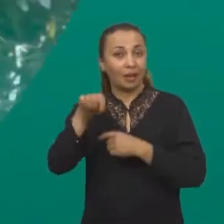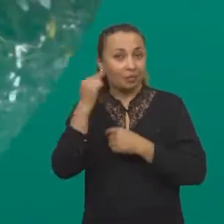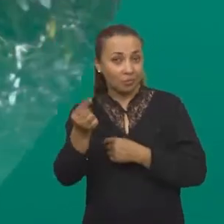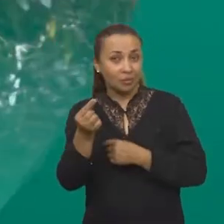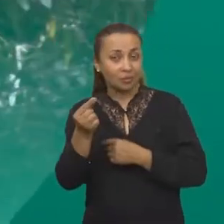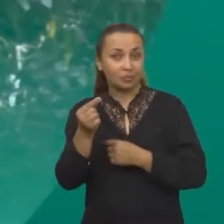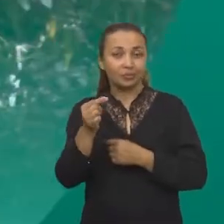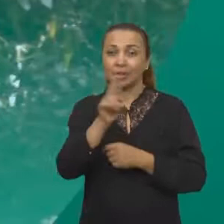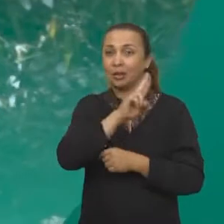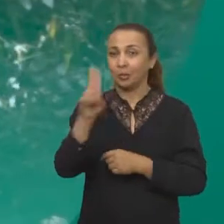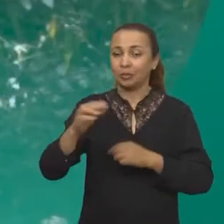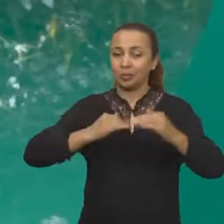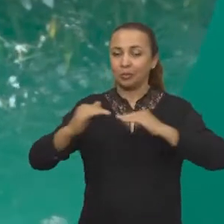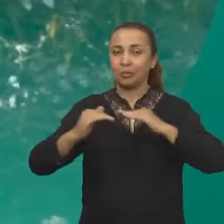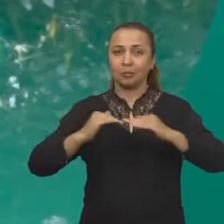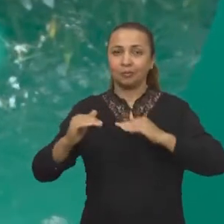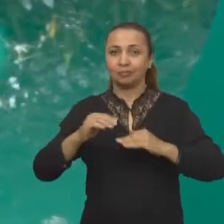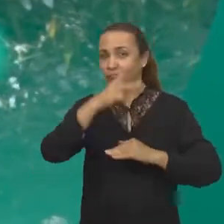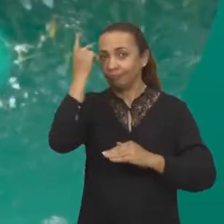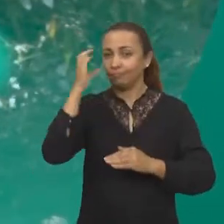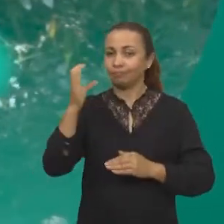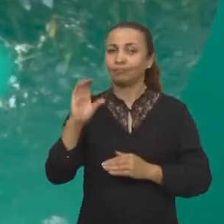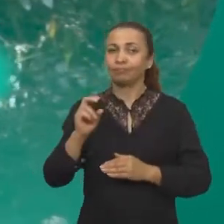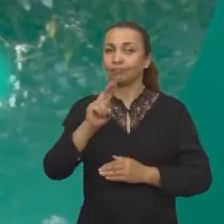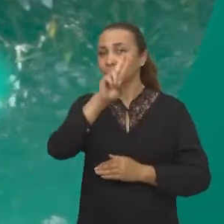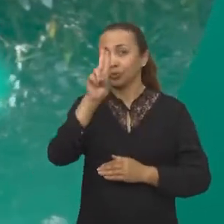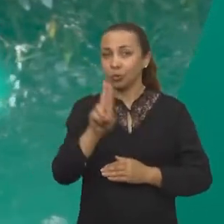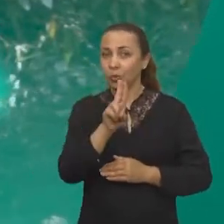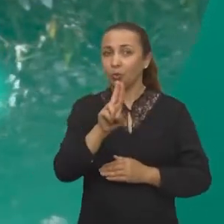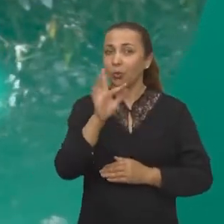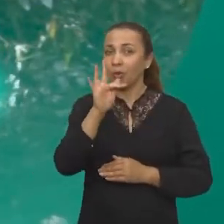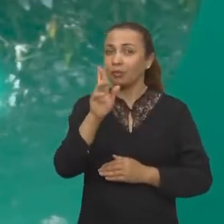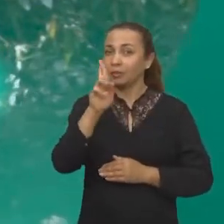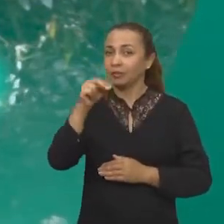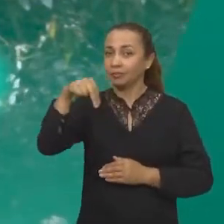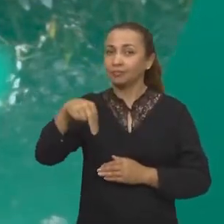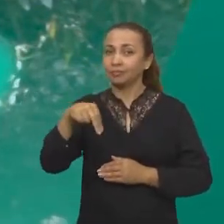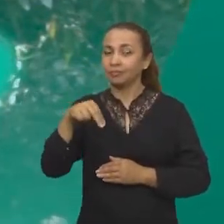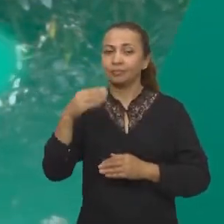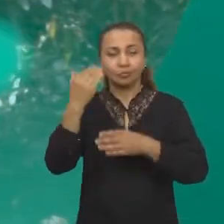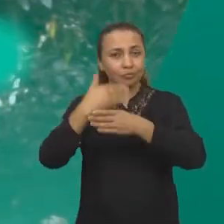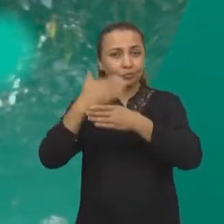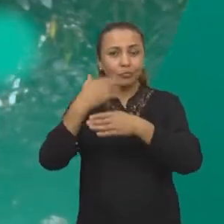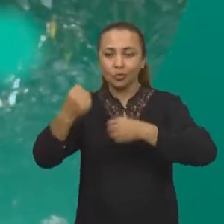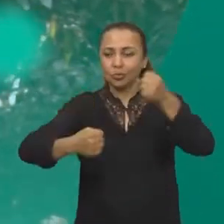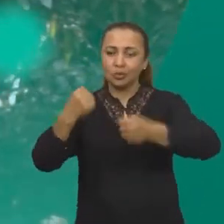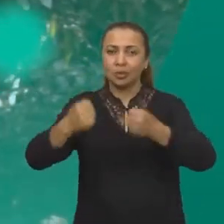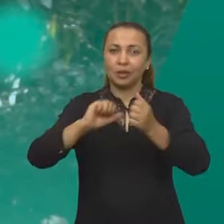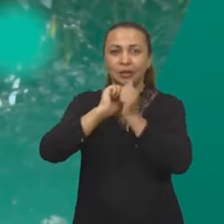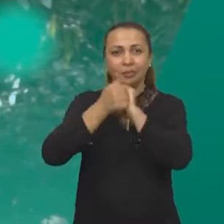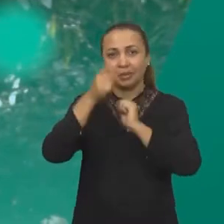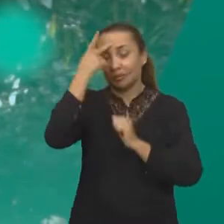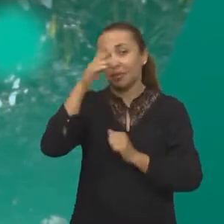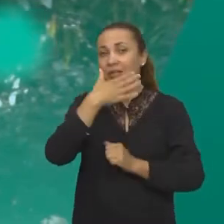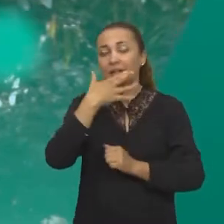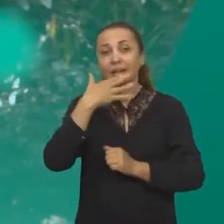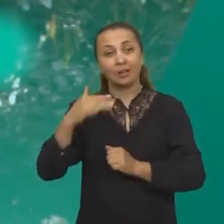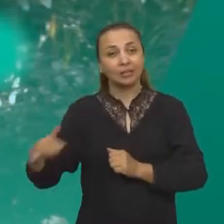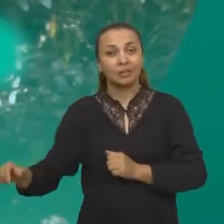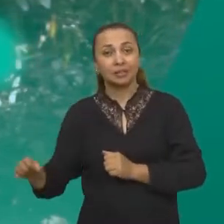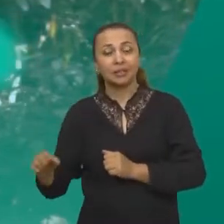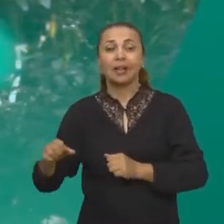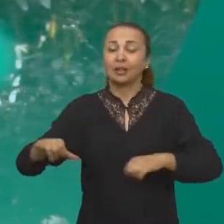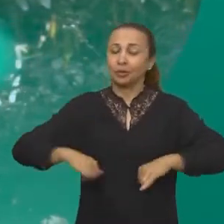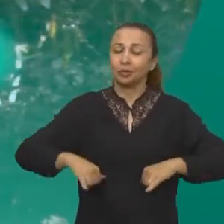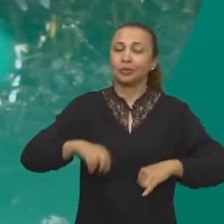E daqui a pouco, em nome da mobilidade, cientistas da Universidade Federal do Rio Grande do Norte constroem um carrinho adaptado para